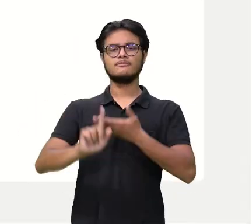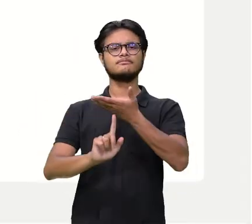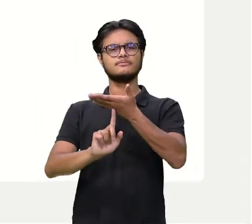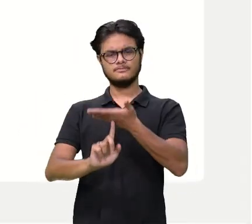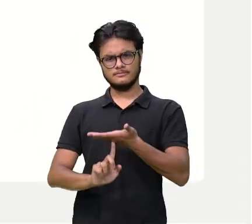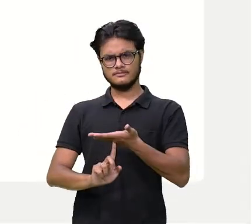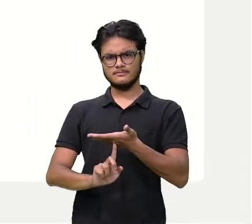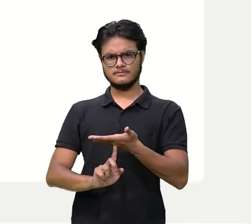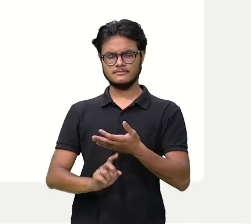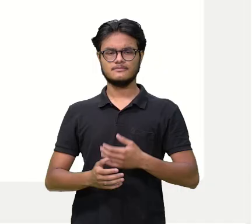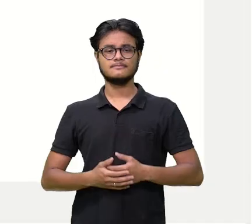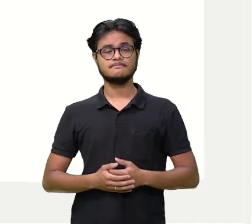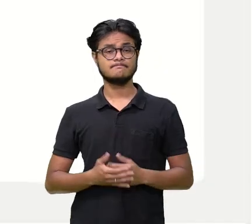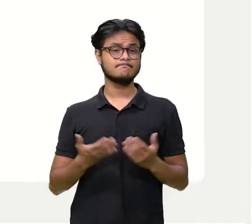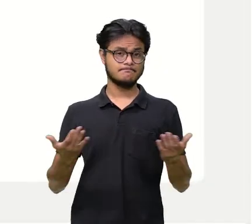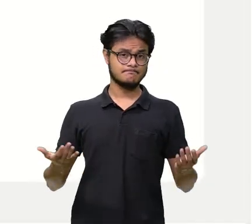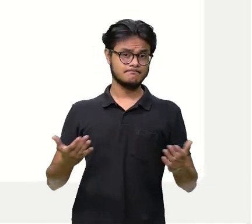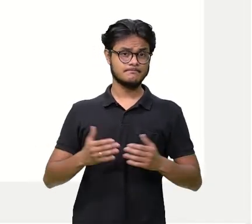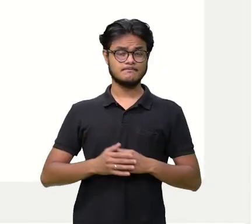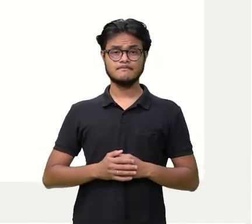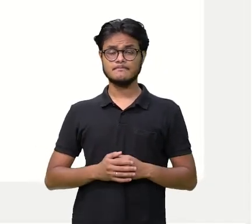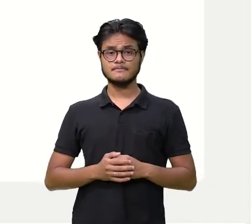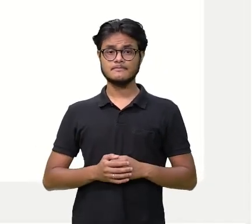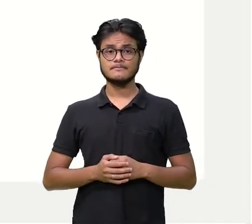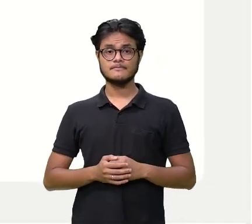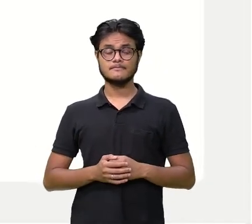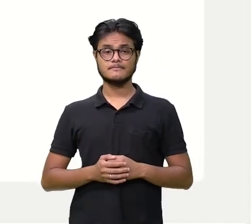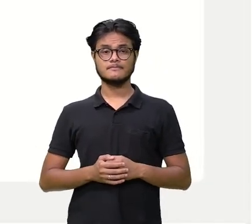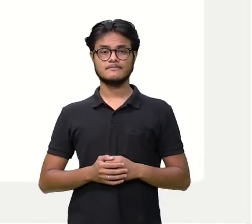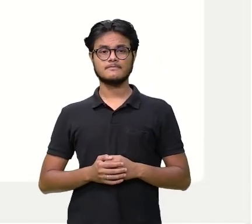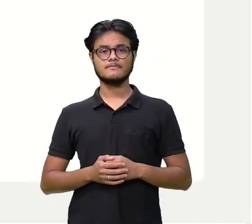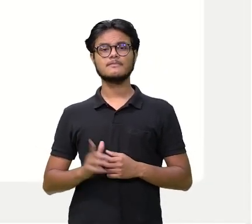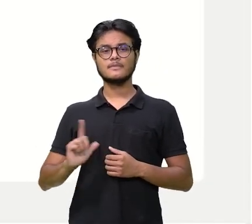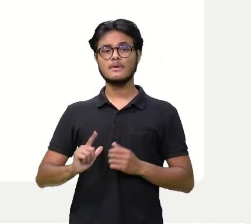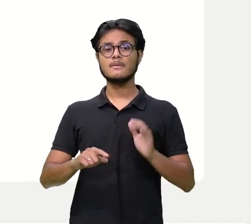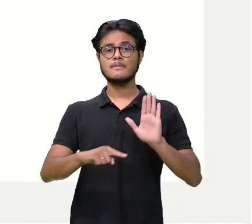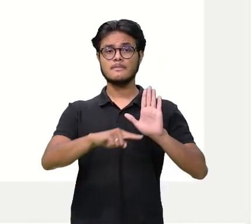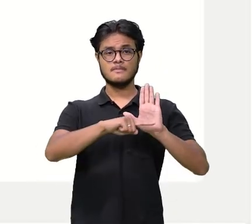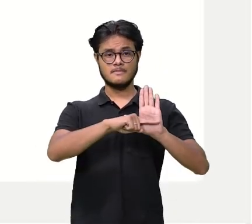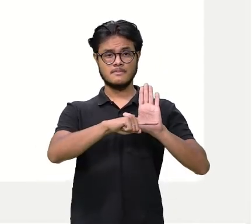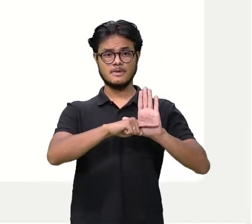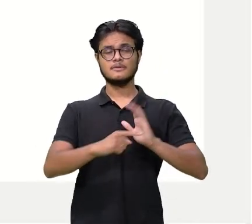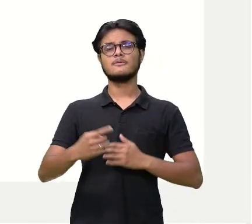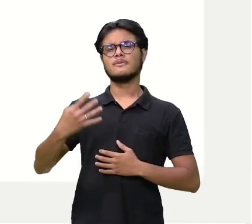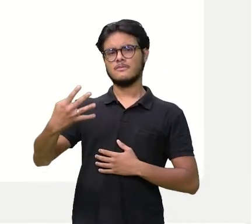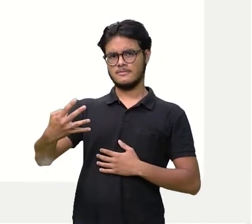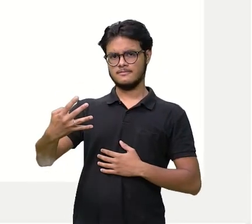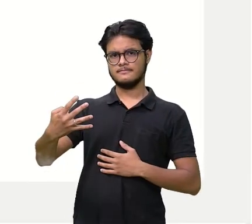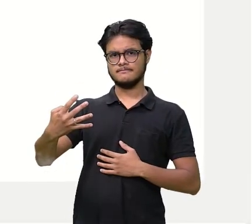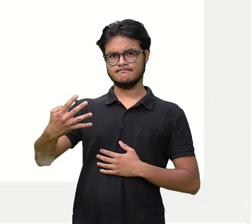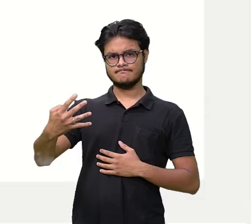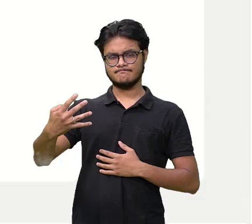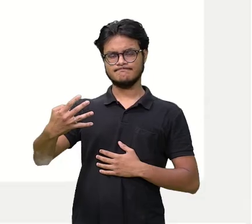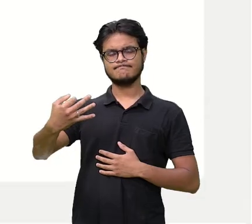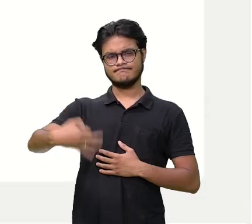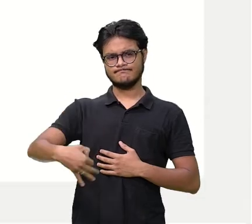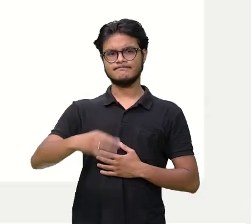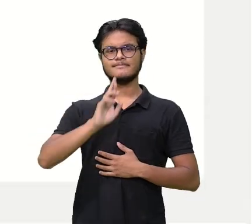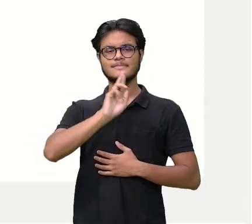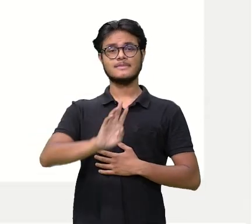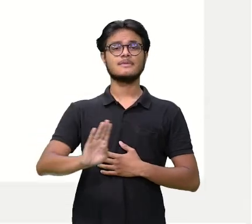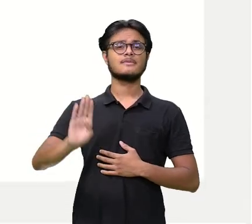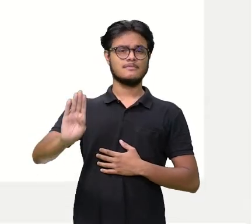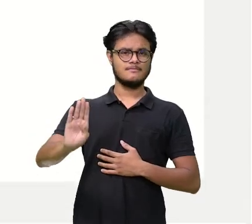Então, portanto, a nossa força gravitacional vai ser diminuída 4 vezes. Olha aí,